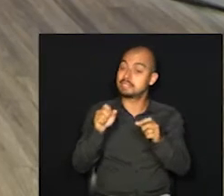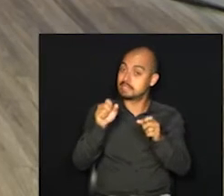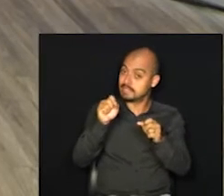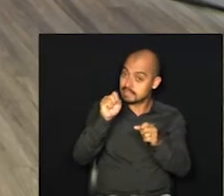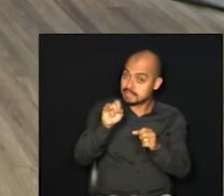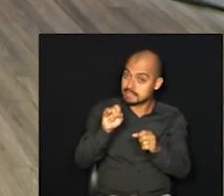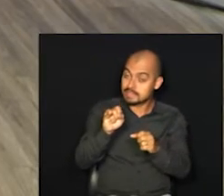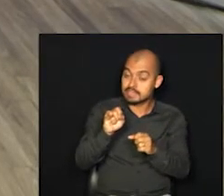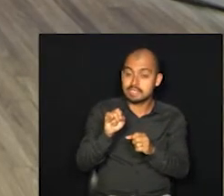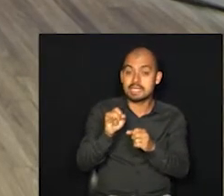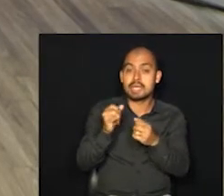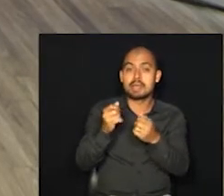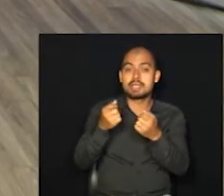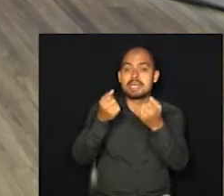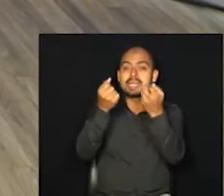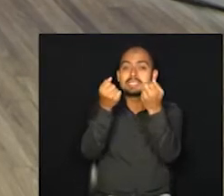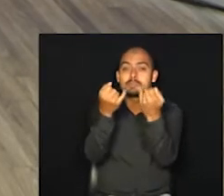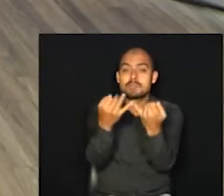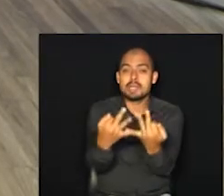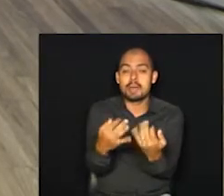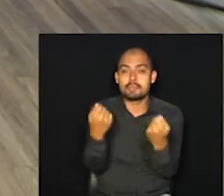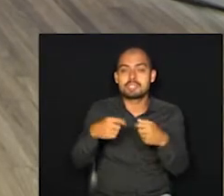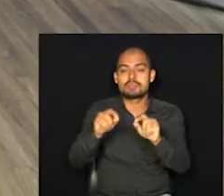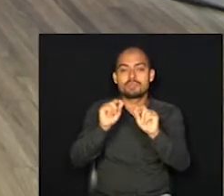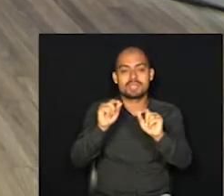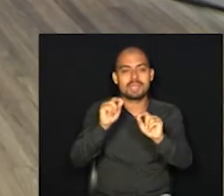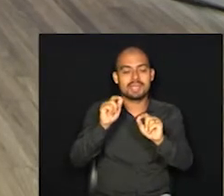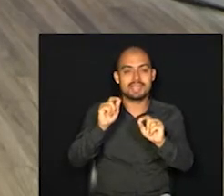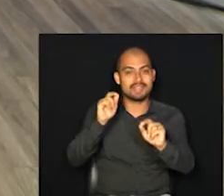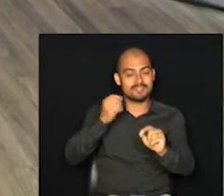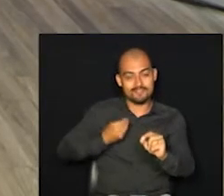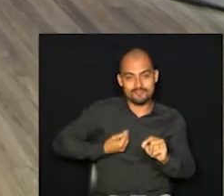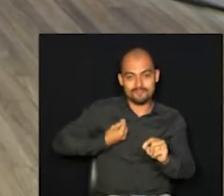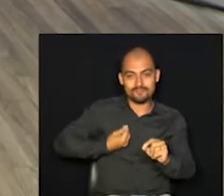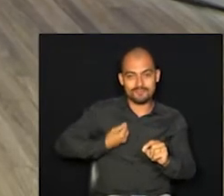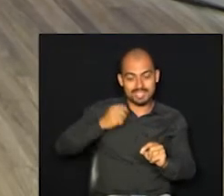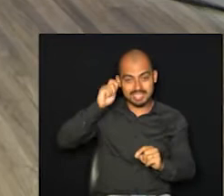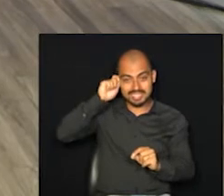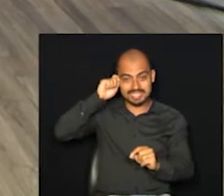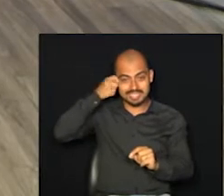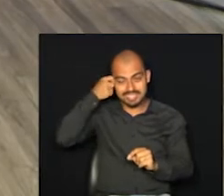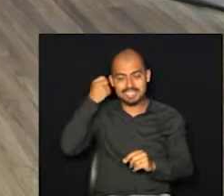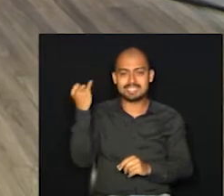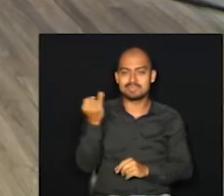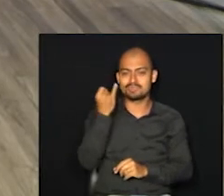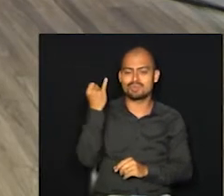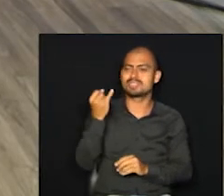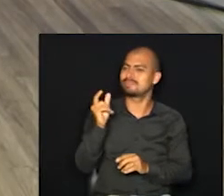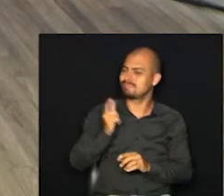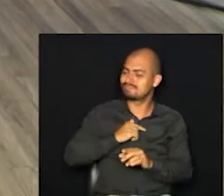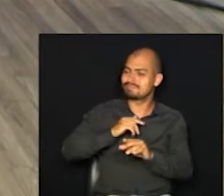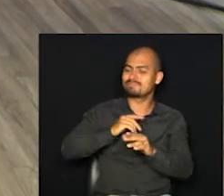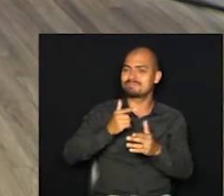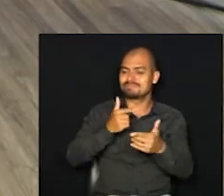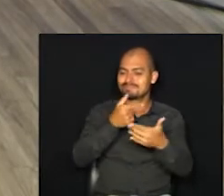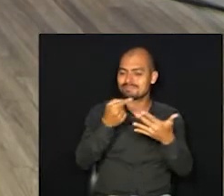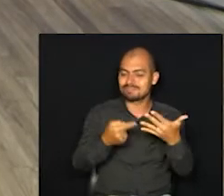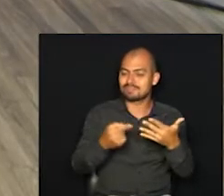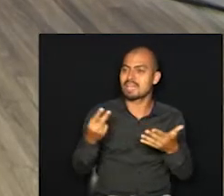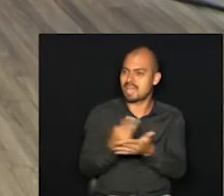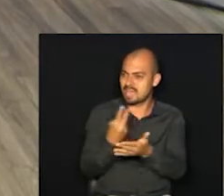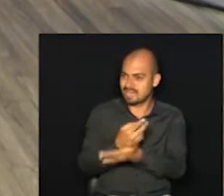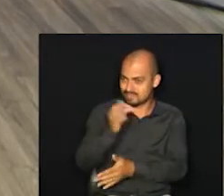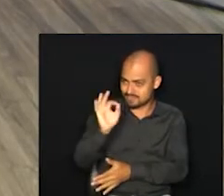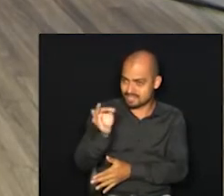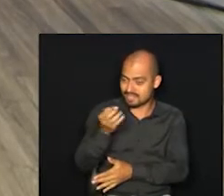precisamos explicar à sociedade que vidas negras importam, é porque tem algo que está muito errado, não, Elizabeth?